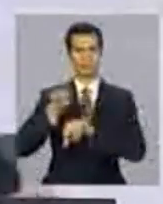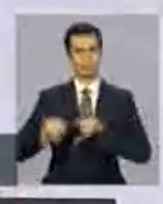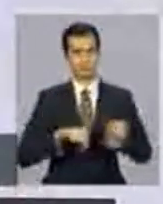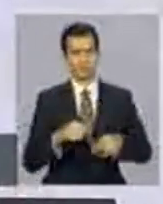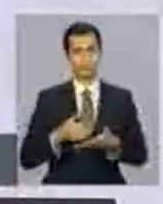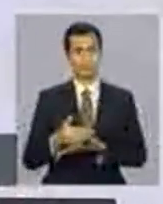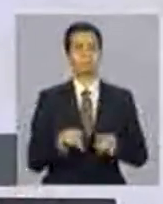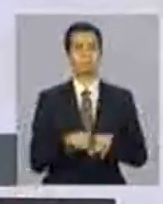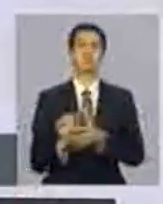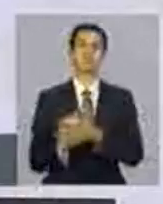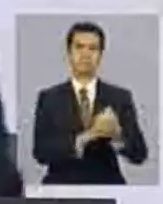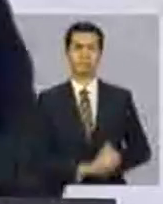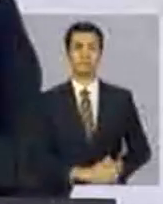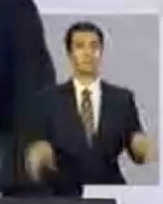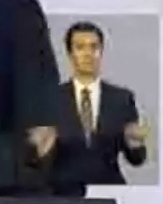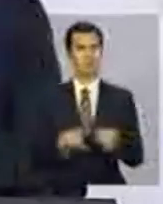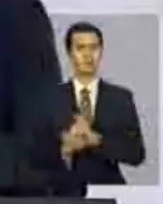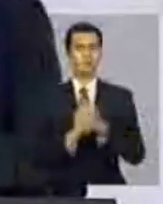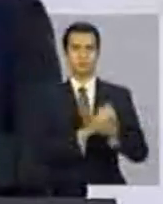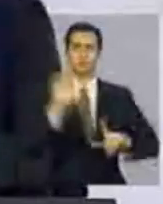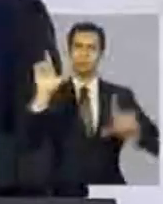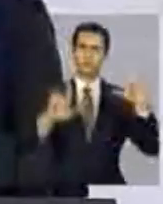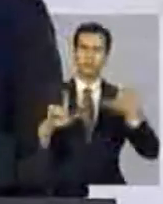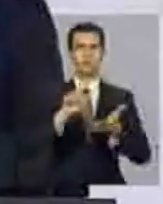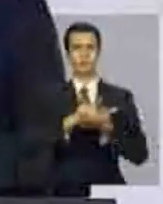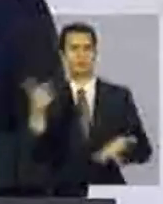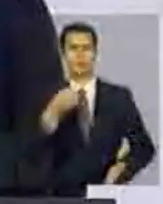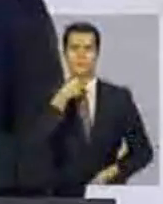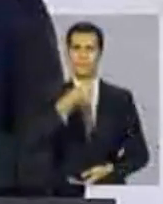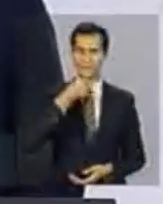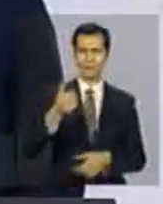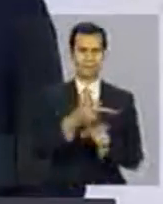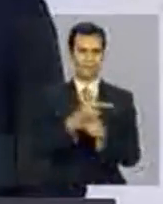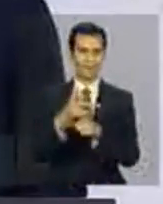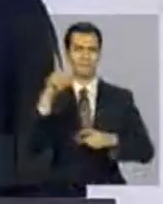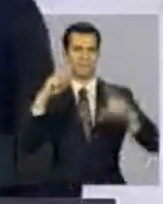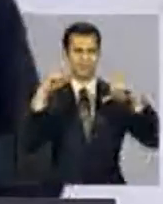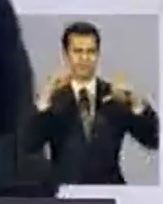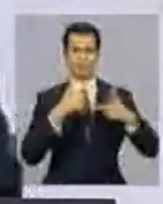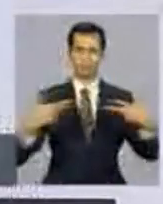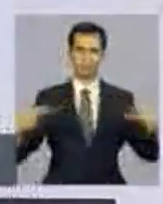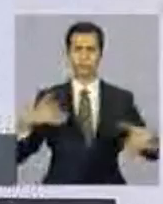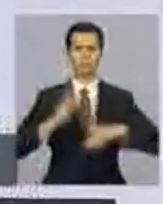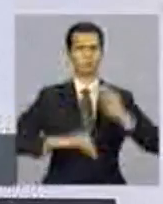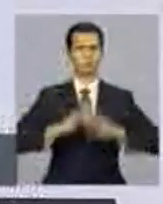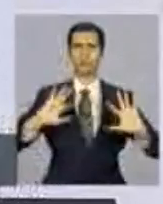seleção. Queria saudar também os senhores jornalistas, fotógrafos e cinegrafistas.